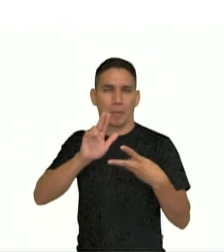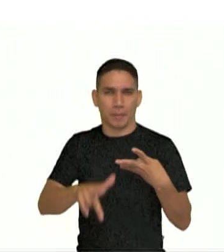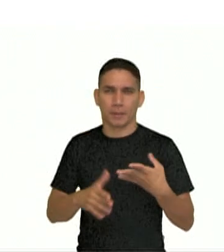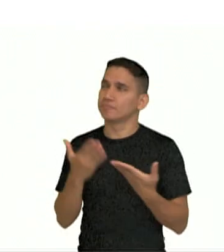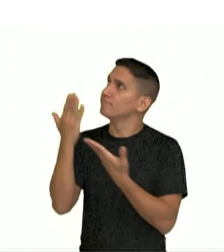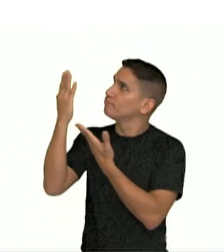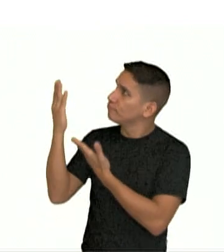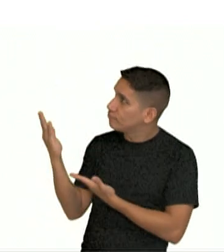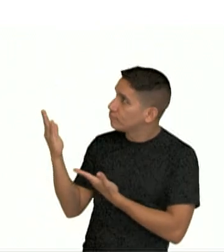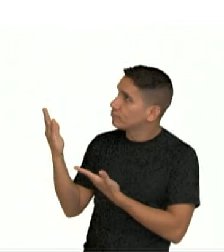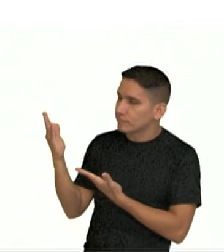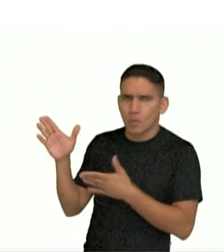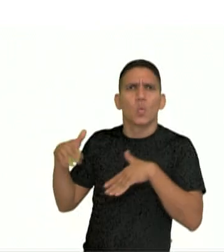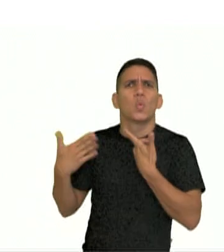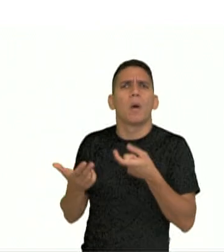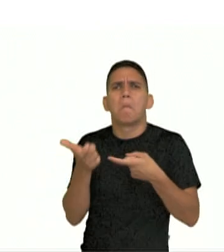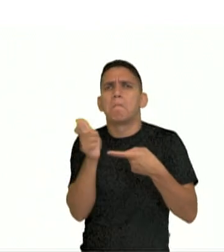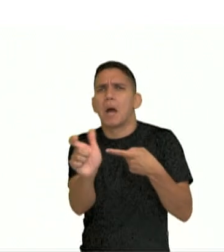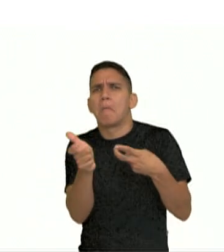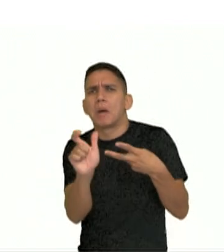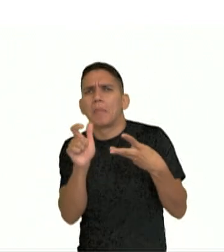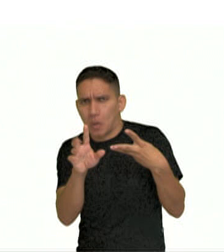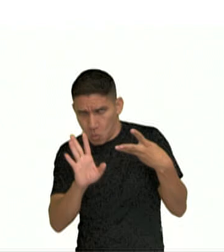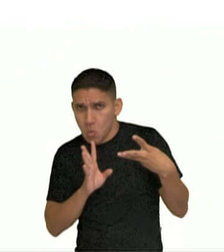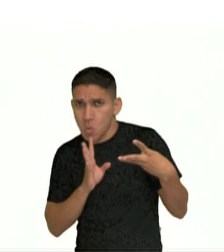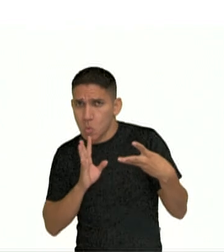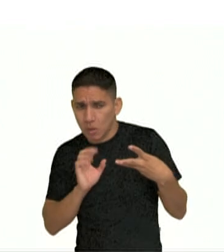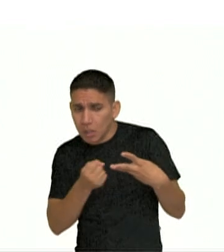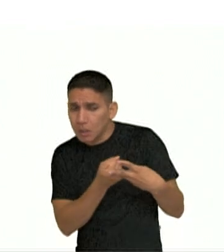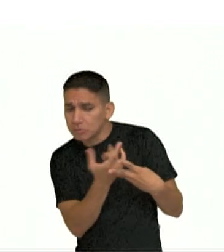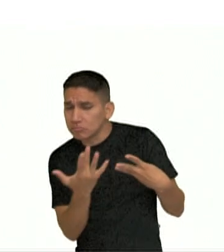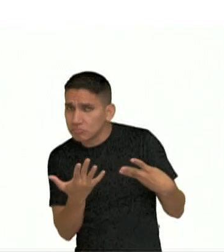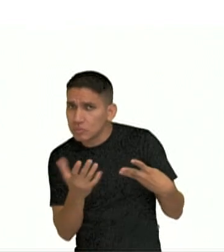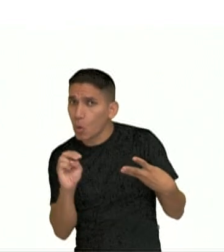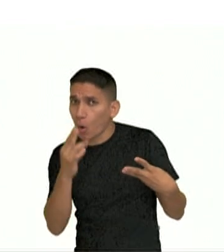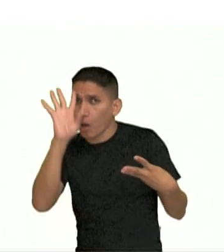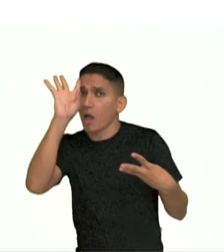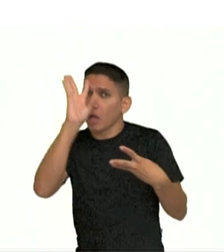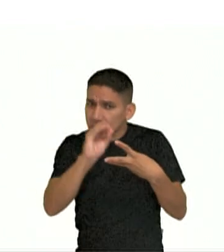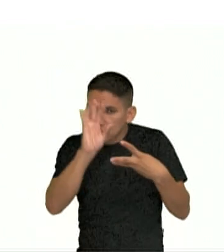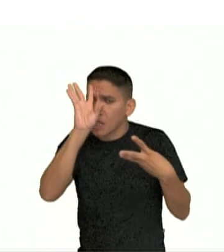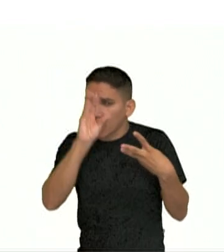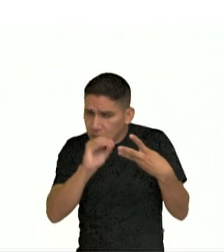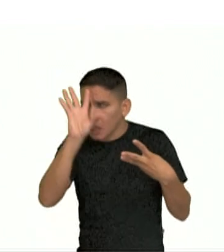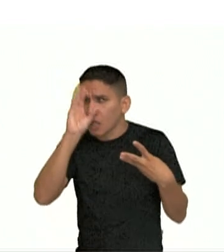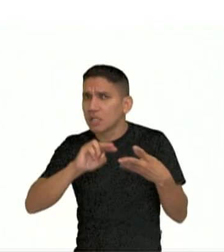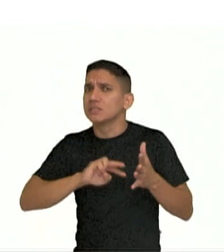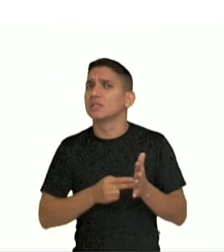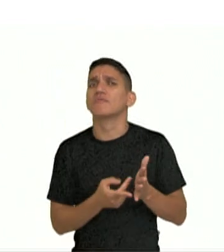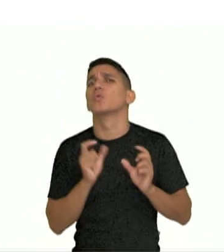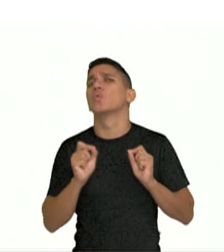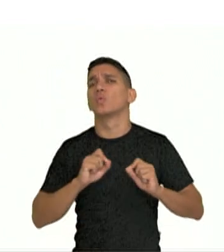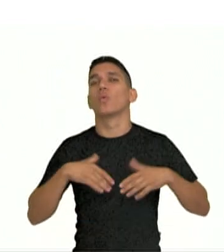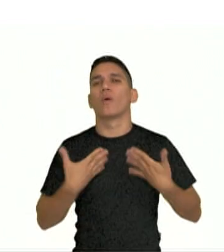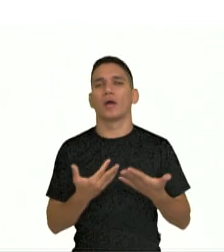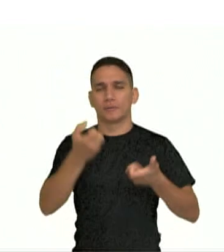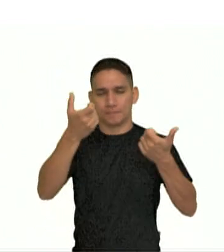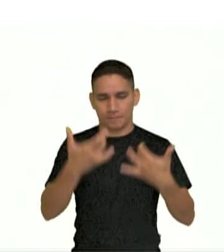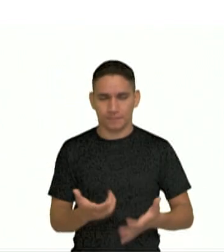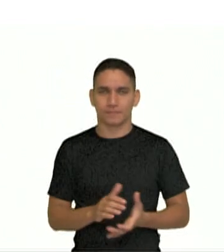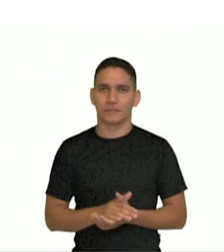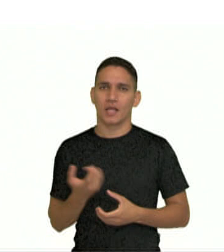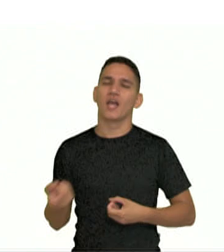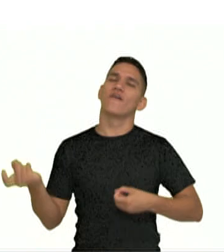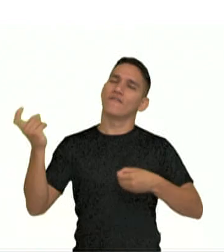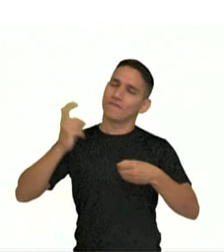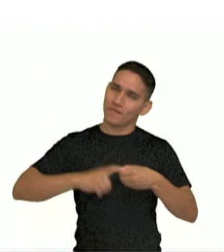quais dessas palavras você já conhece ou entendeu o significado? Escreva. Eu